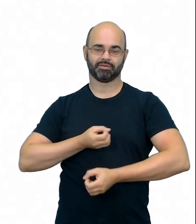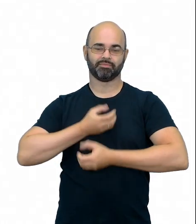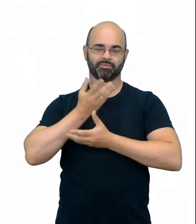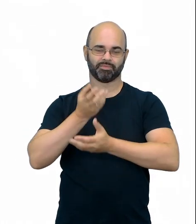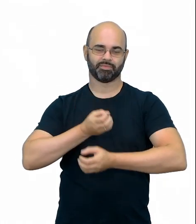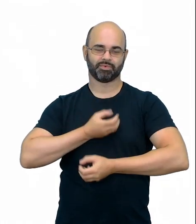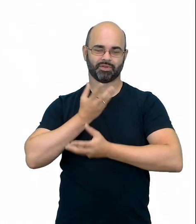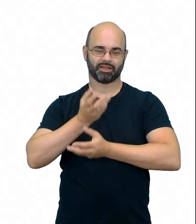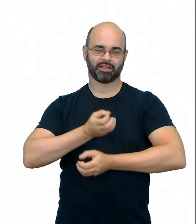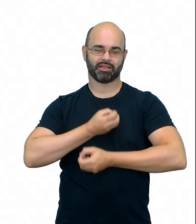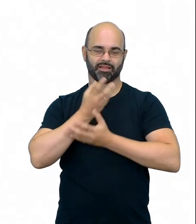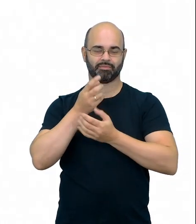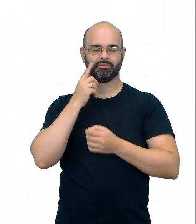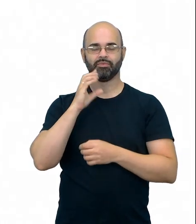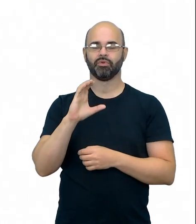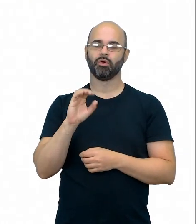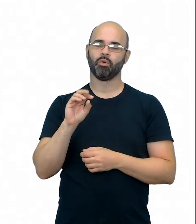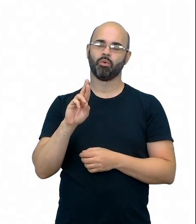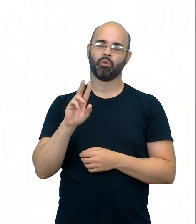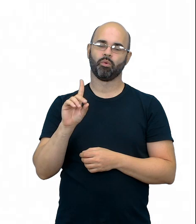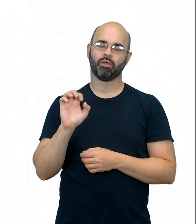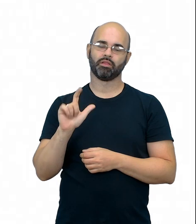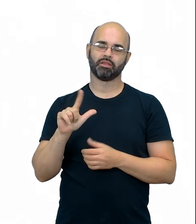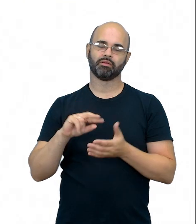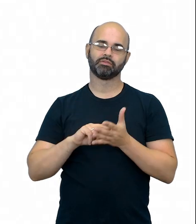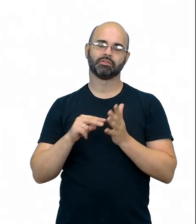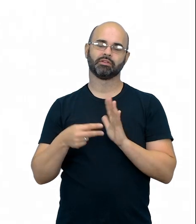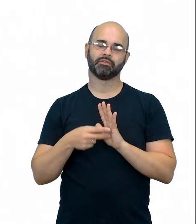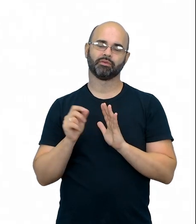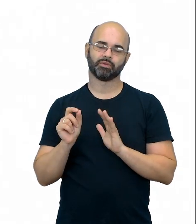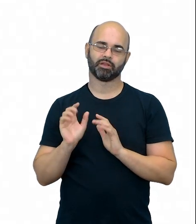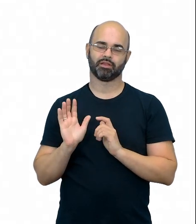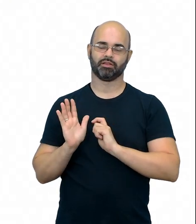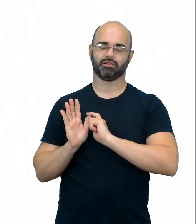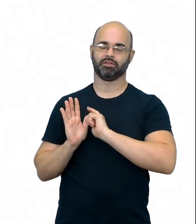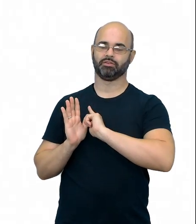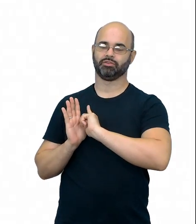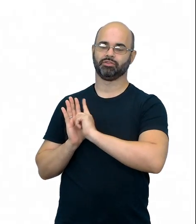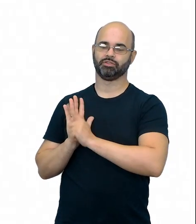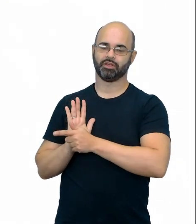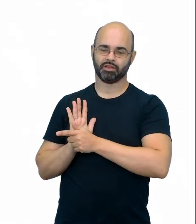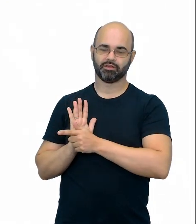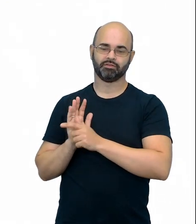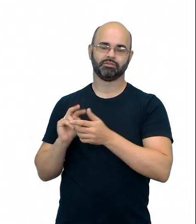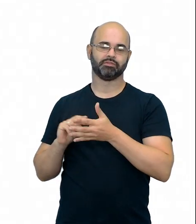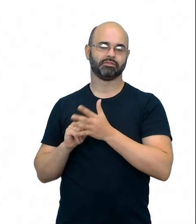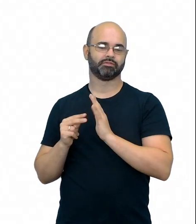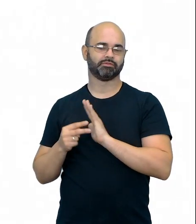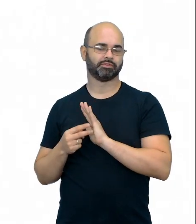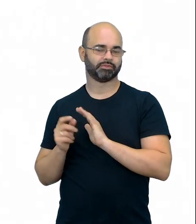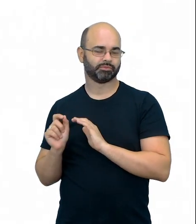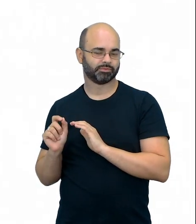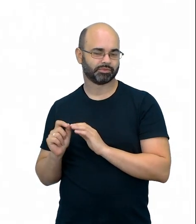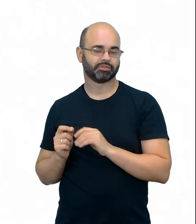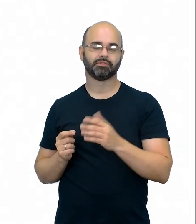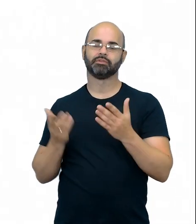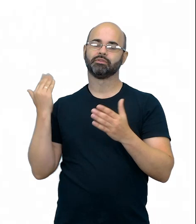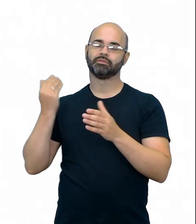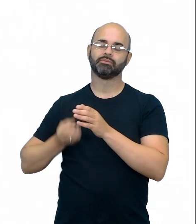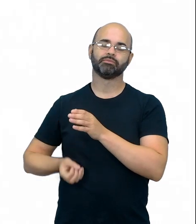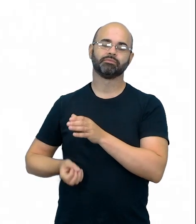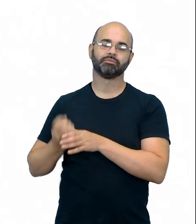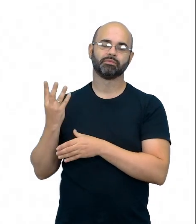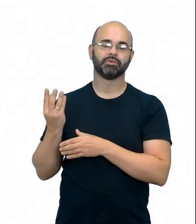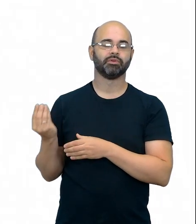mostrar para eles o que é o cordel, que tipo de gênero que é esse, onde ele surgiu, passar alguns detalhes a